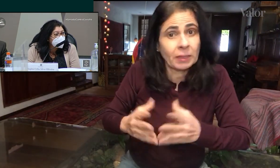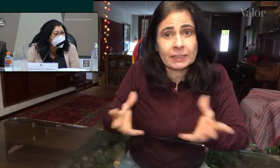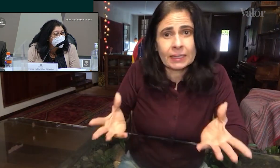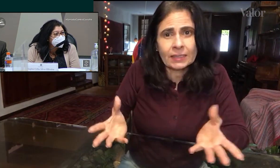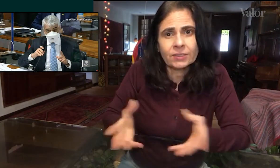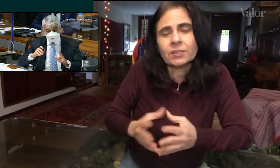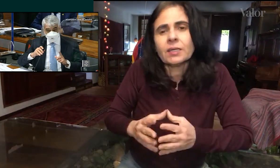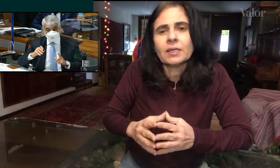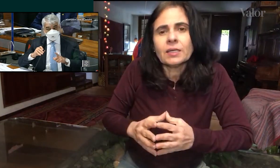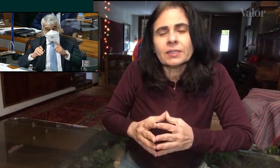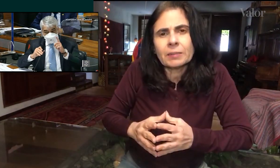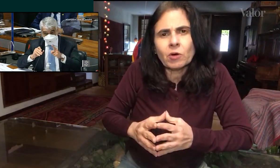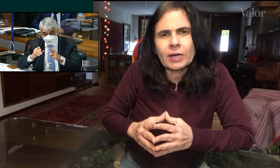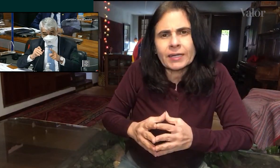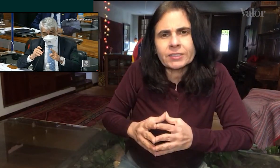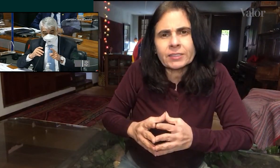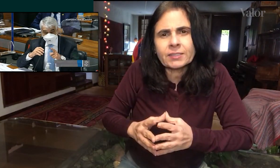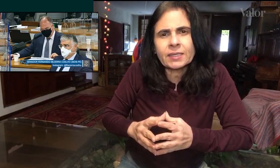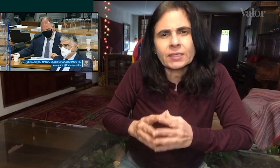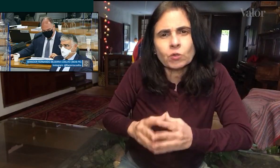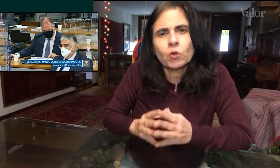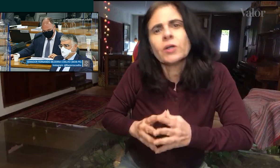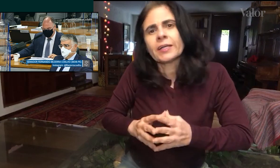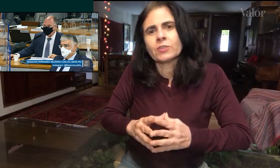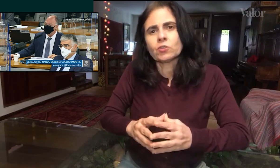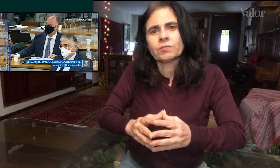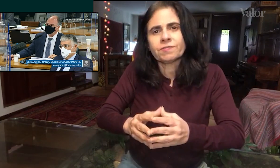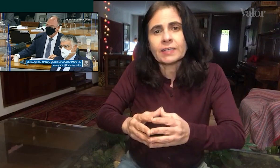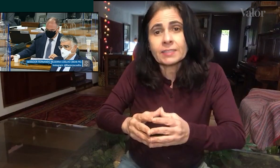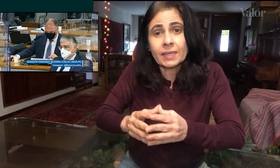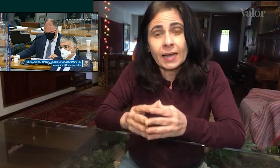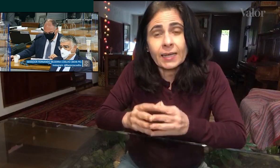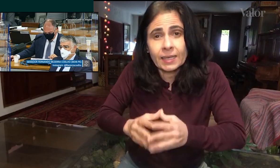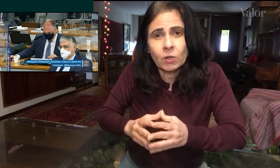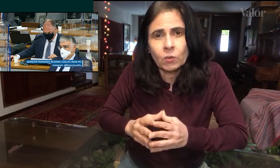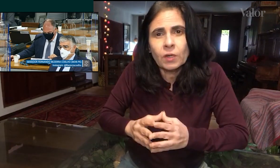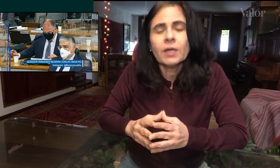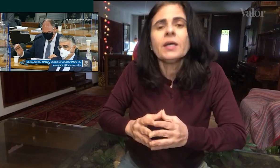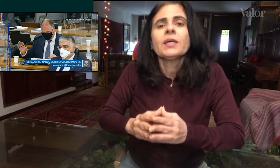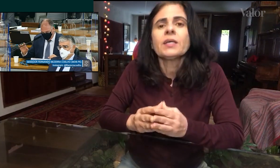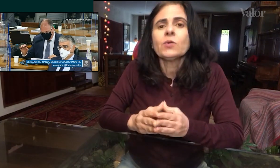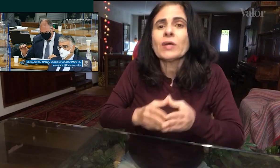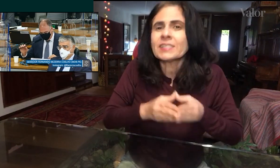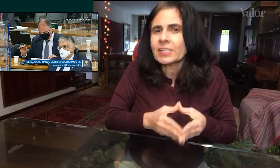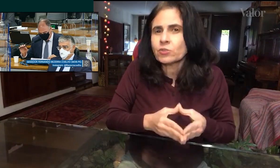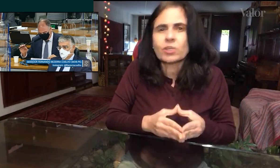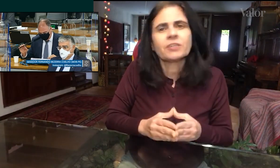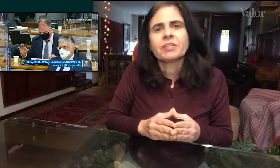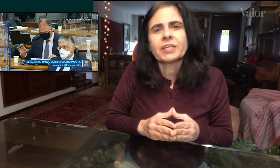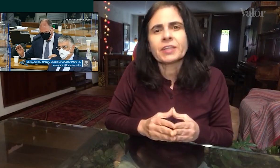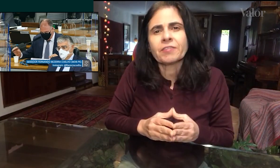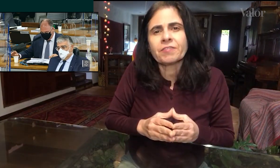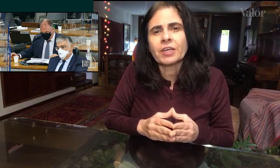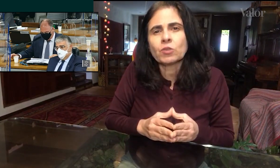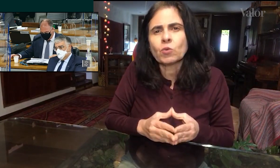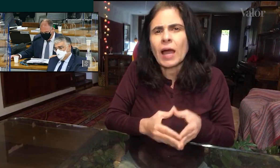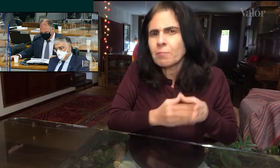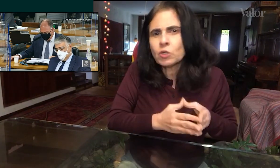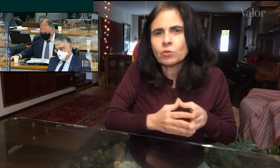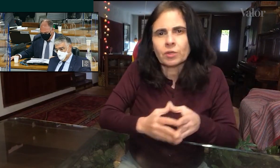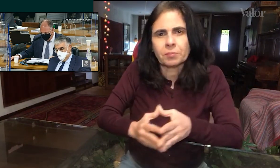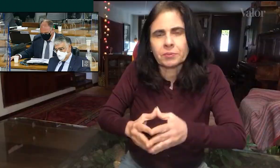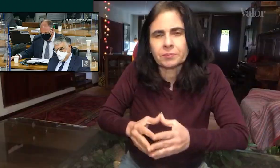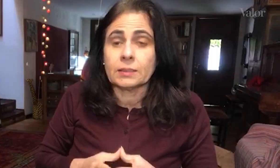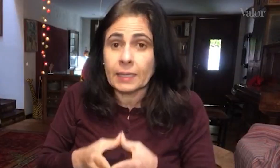retomar a normalidade democrática sem que o Congresso faça aquilo que o Exército já deveria ter feito